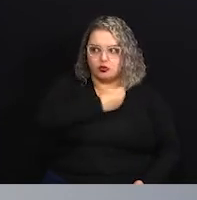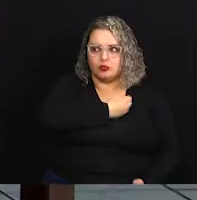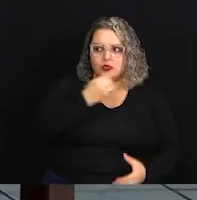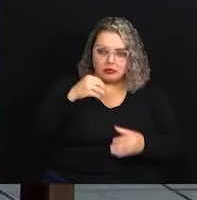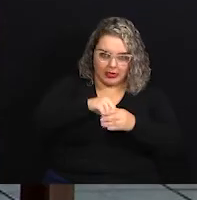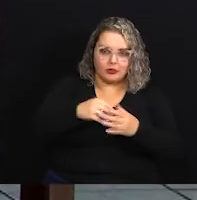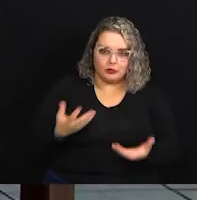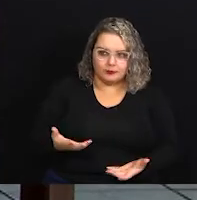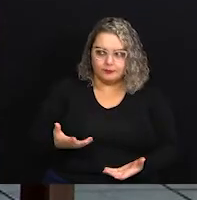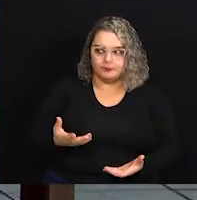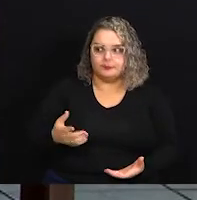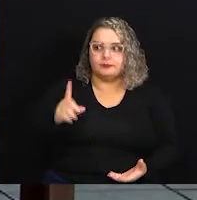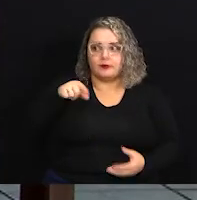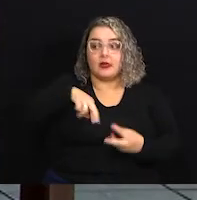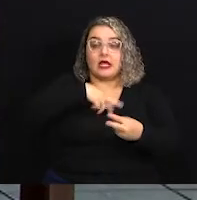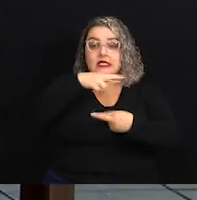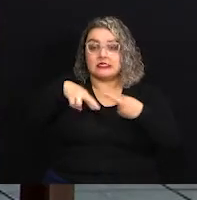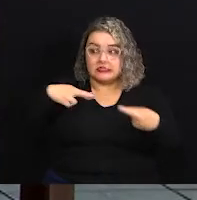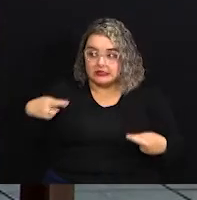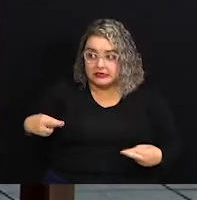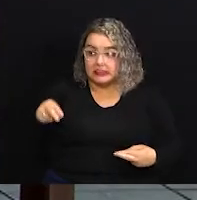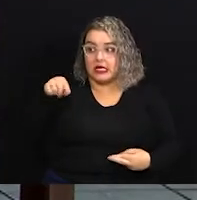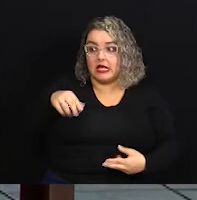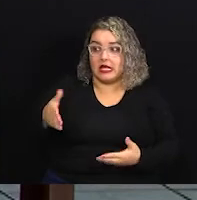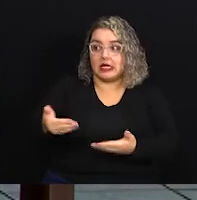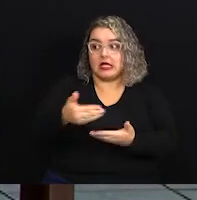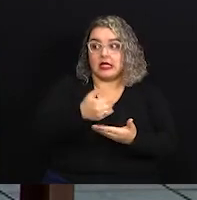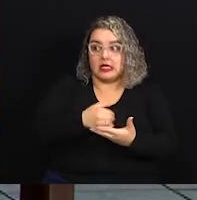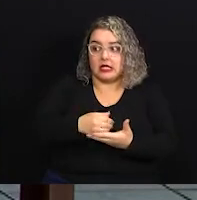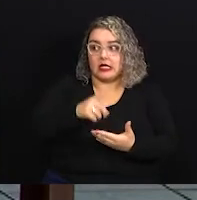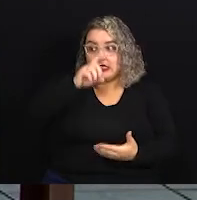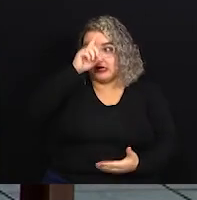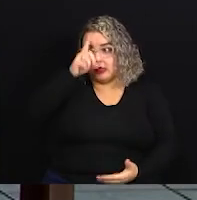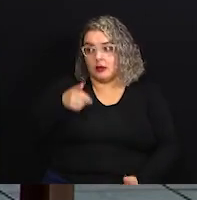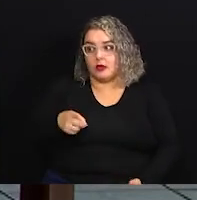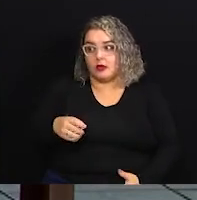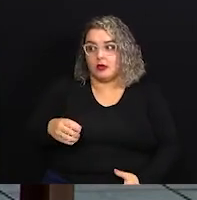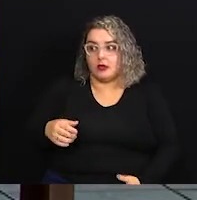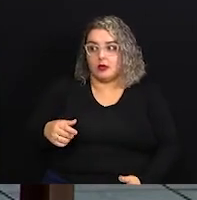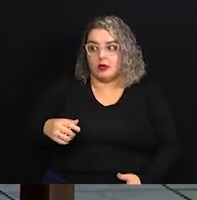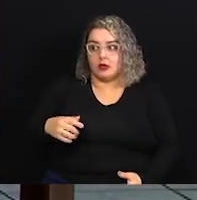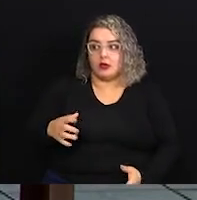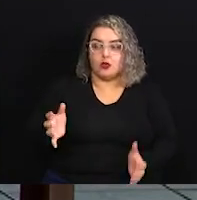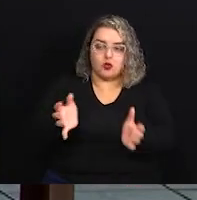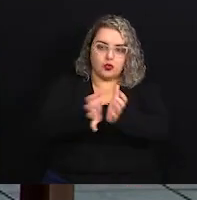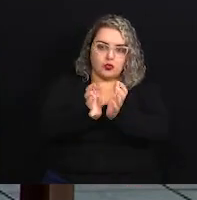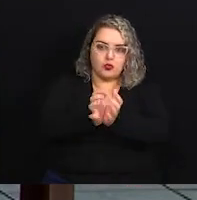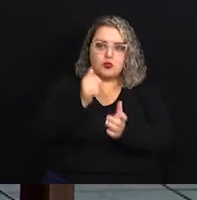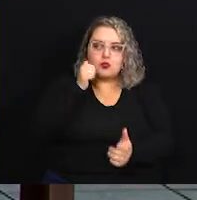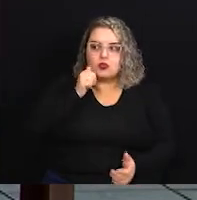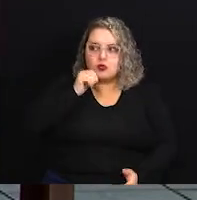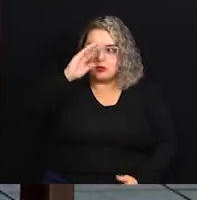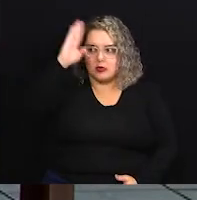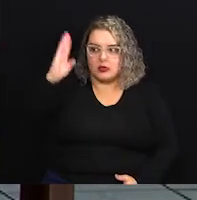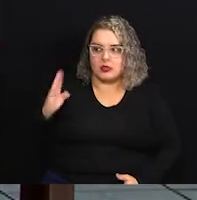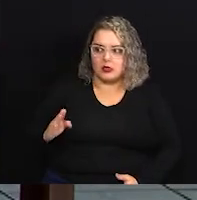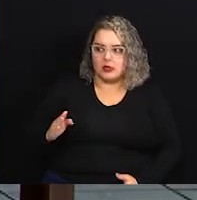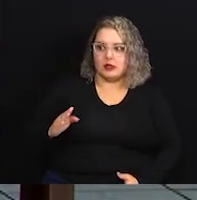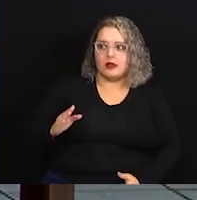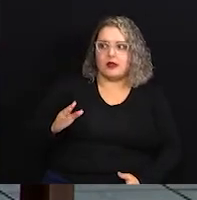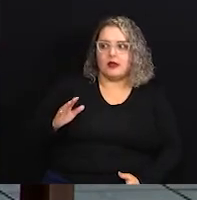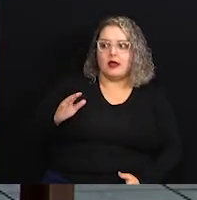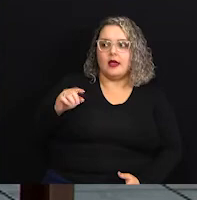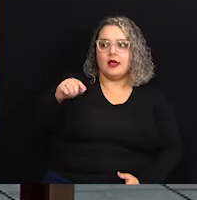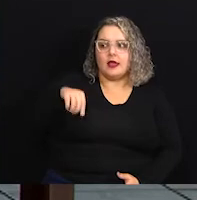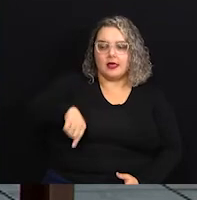são interessantes porque elas são recicláveis. Aqui nós coletamos e mandamos para o Grupo Mulheres do Brasil e as Asfar